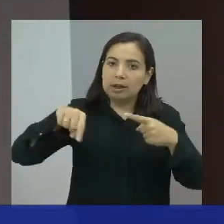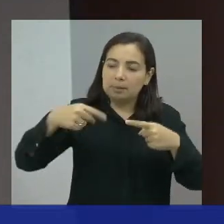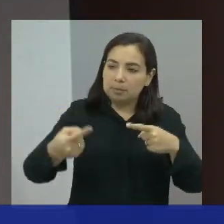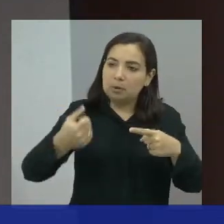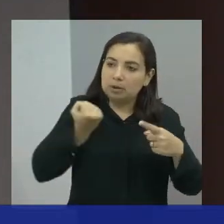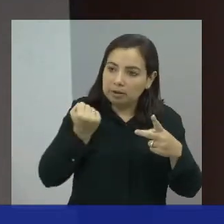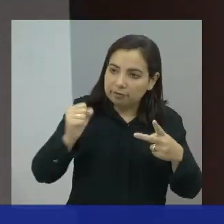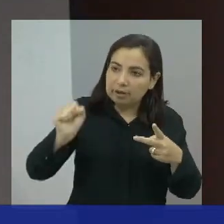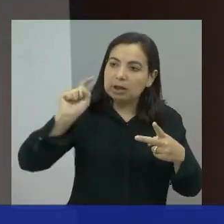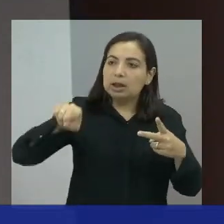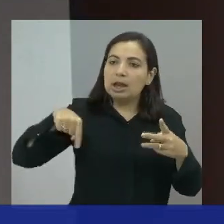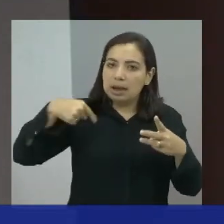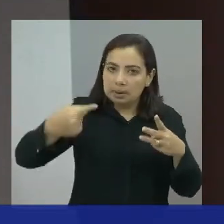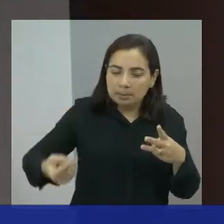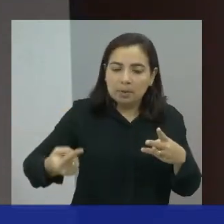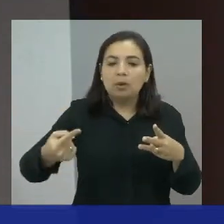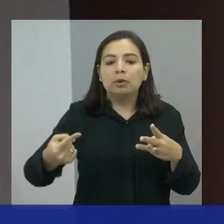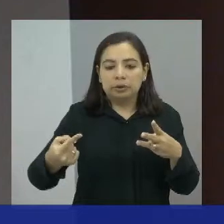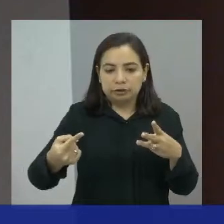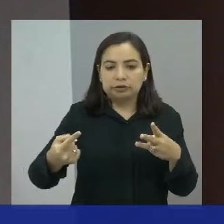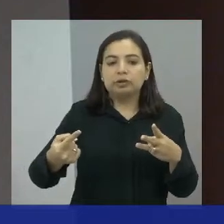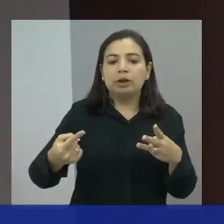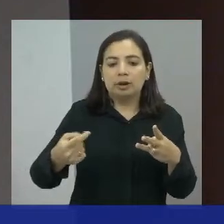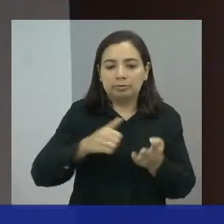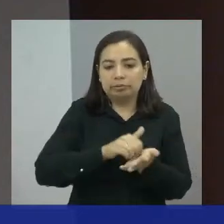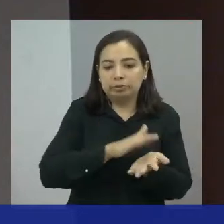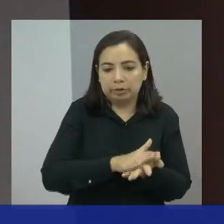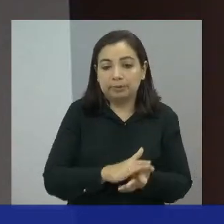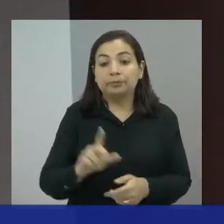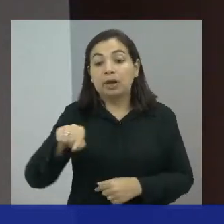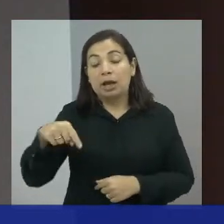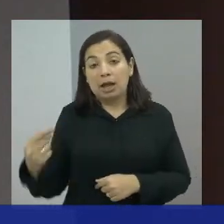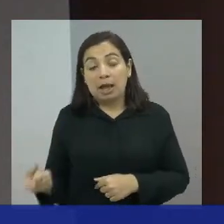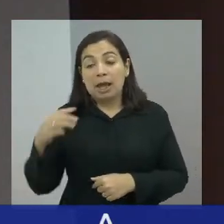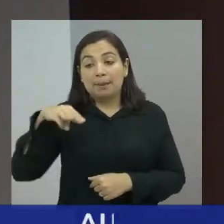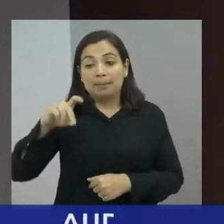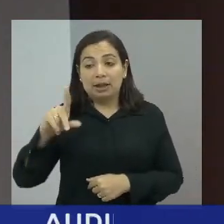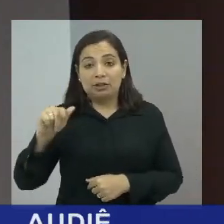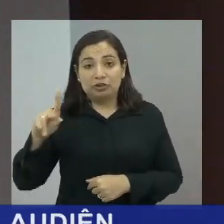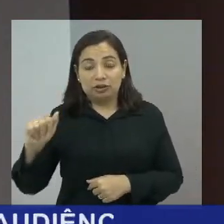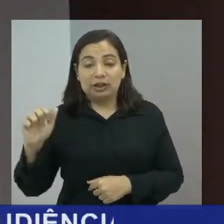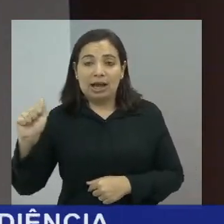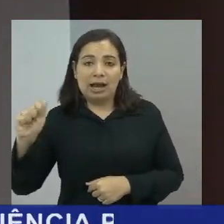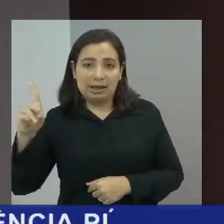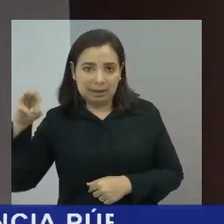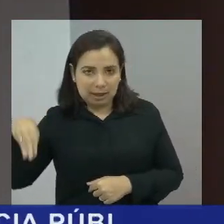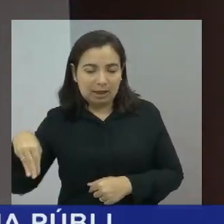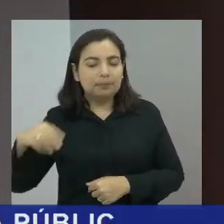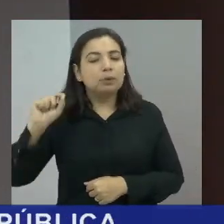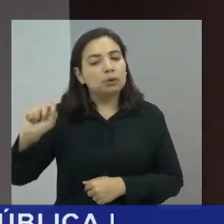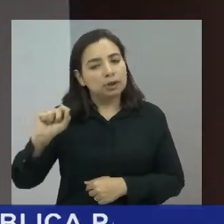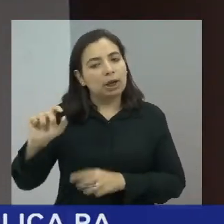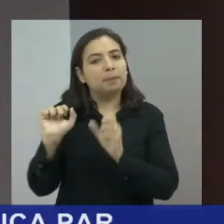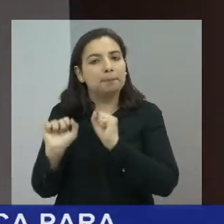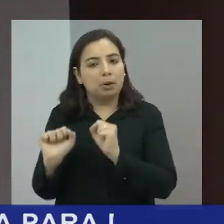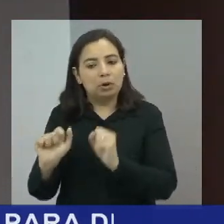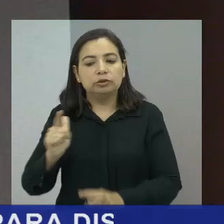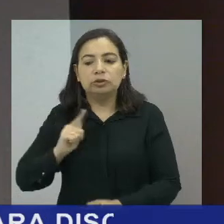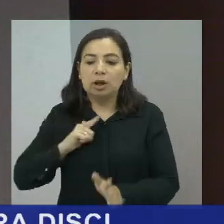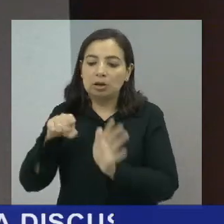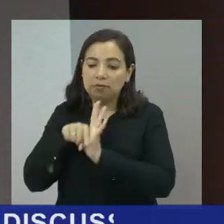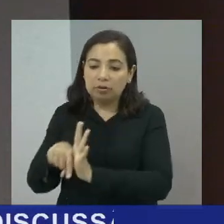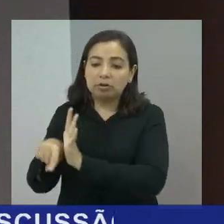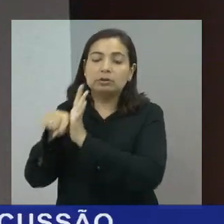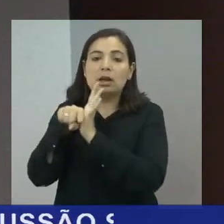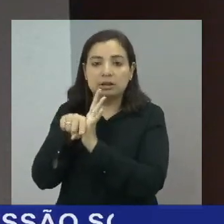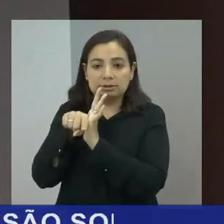recurso. A medida administrativa, ela pode ser executada imediatamente no ato da